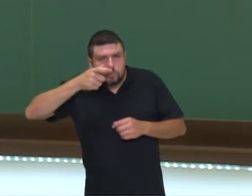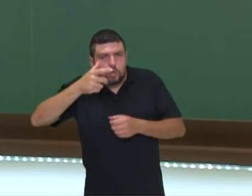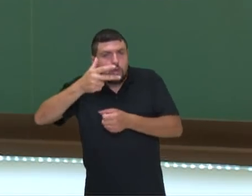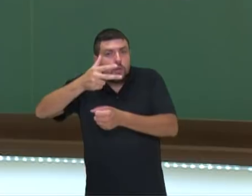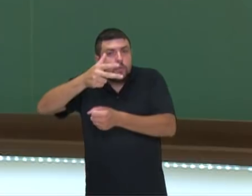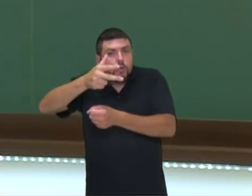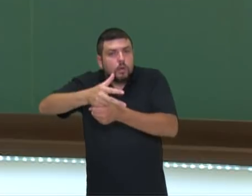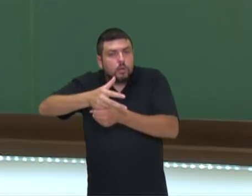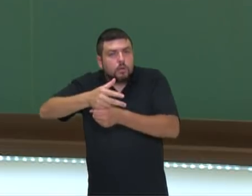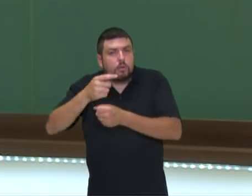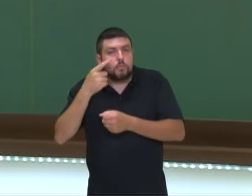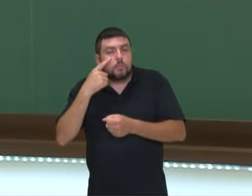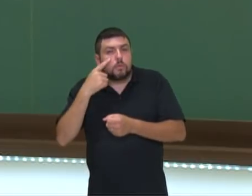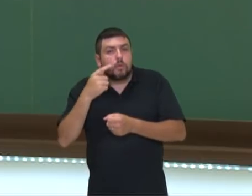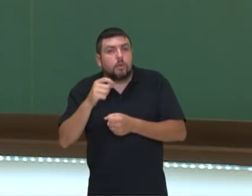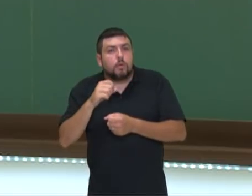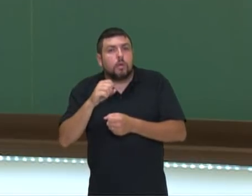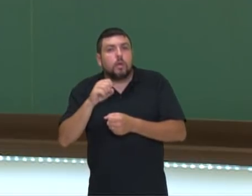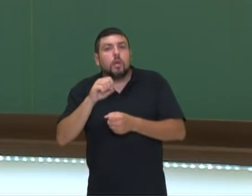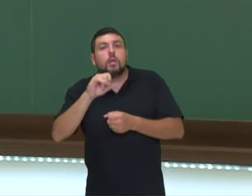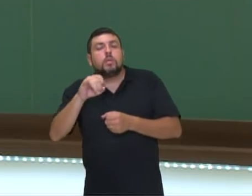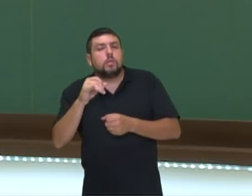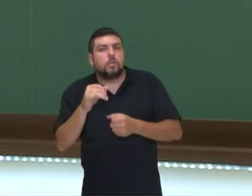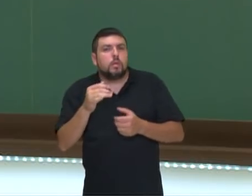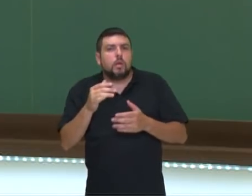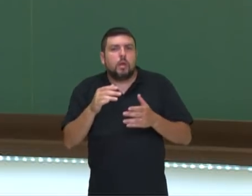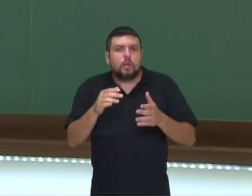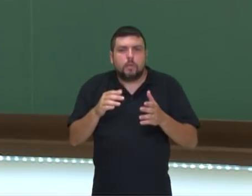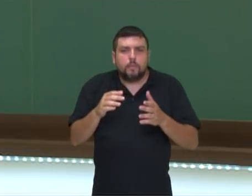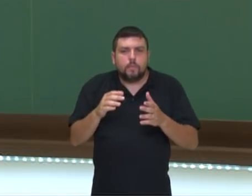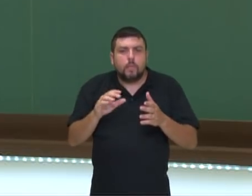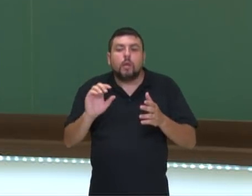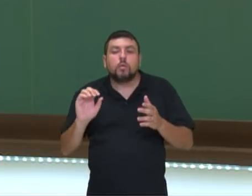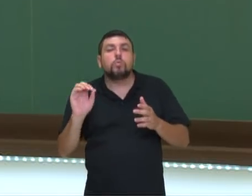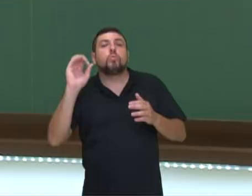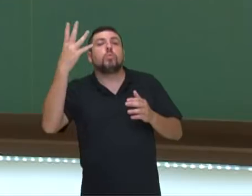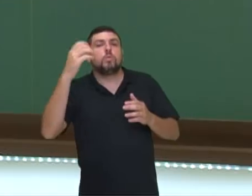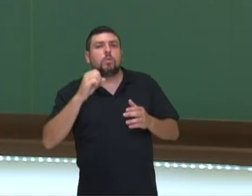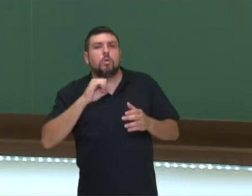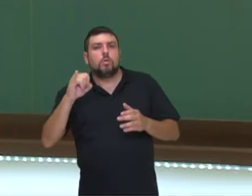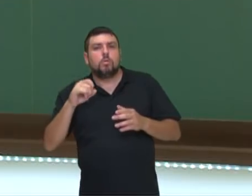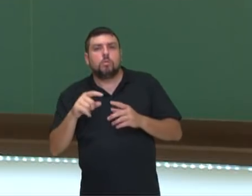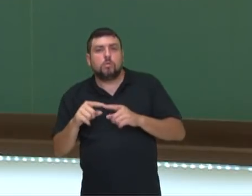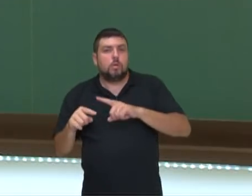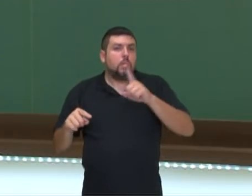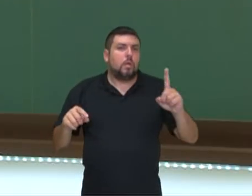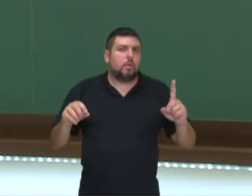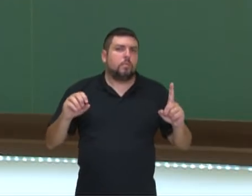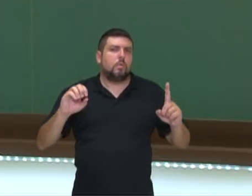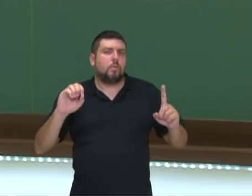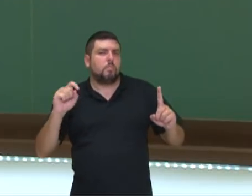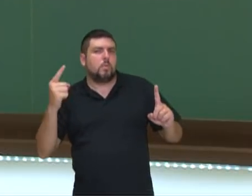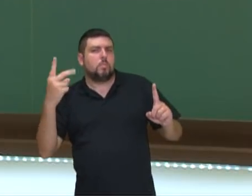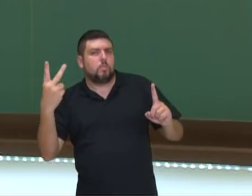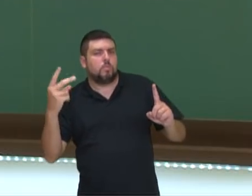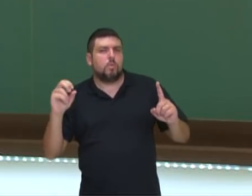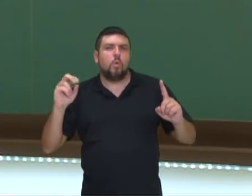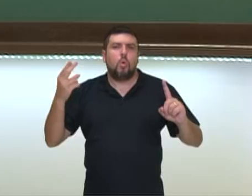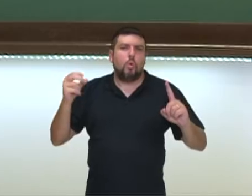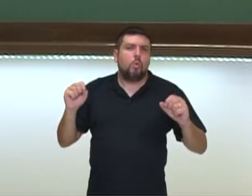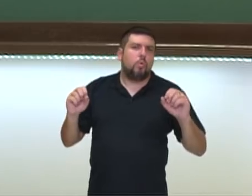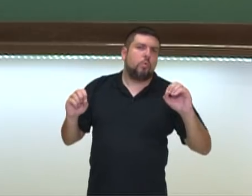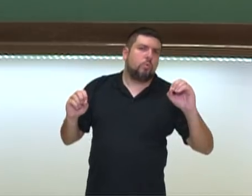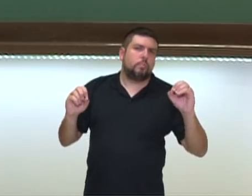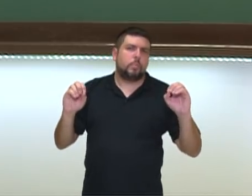fato, identificar uma determinada jogada, se aquela jogada ela realmente foi ponto da equipe A ou da equipe B, ou se essa